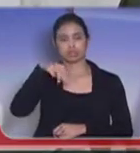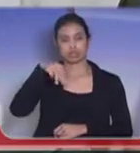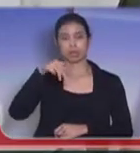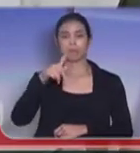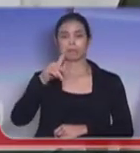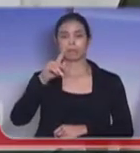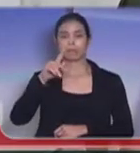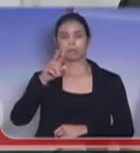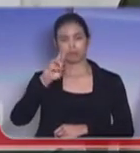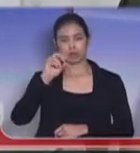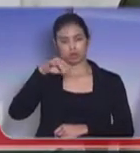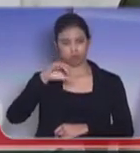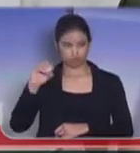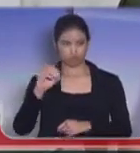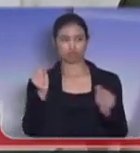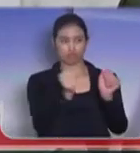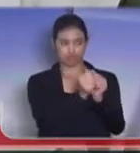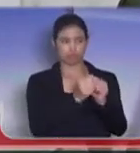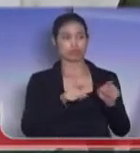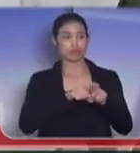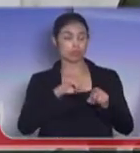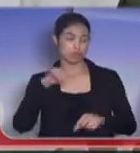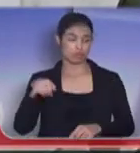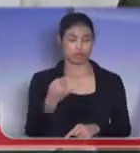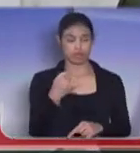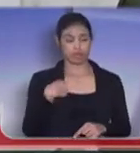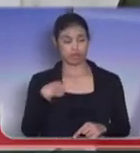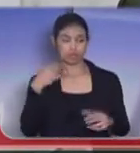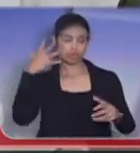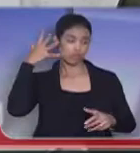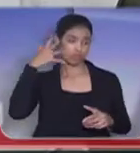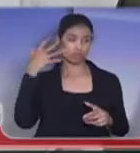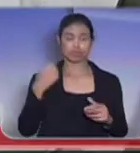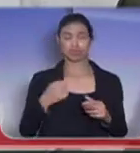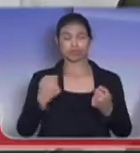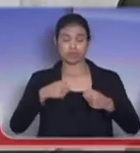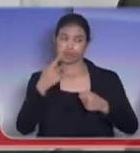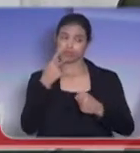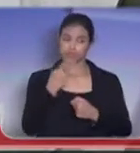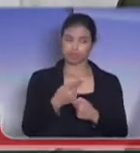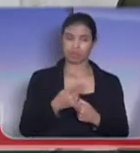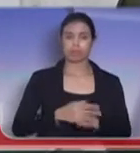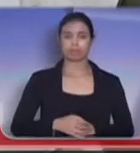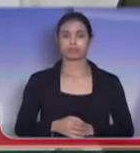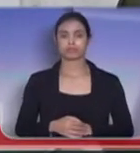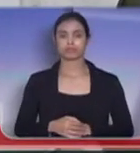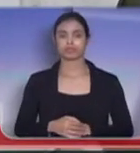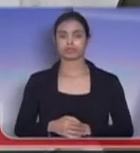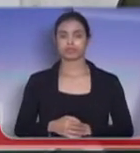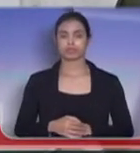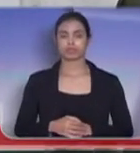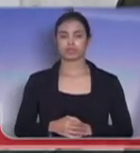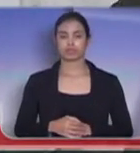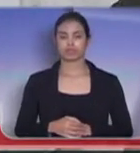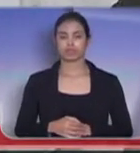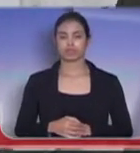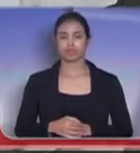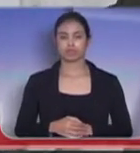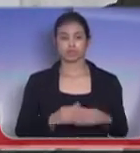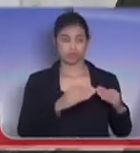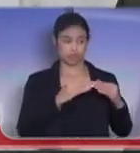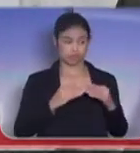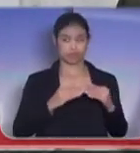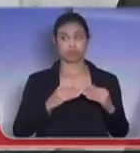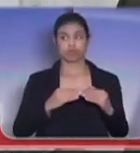também todos amigos da marinha aproveitando também essas palavras não posso deixar antes de fechar essa cessão de solicitar ao senhor